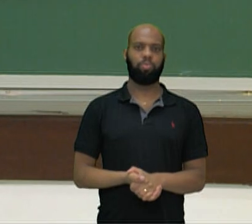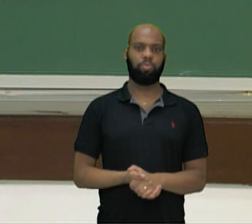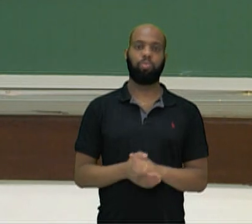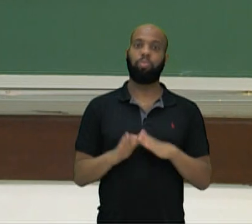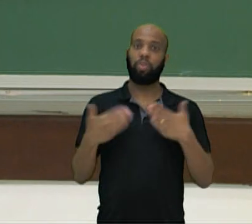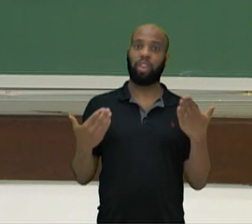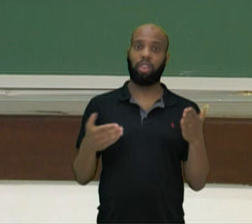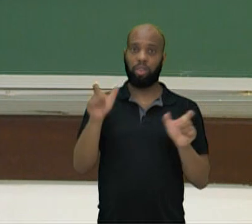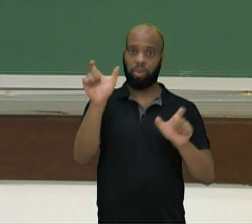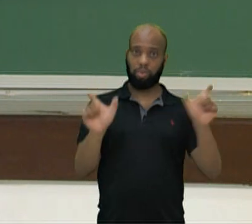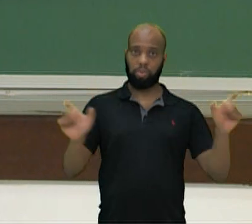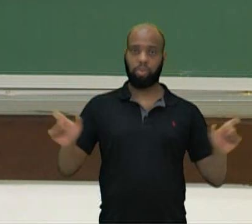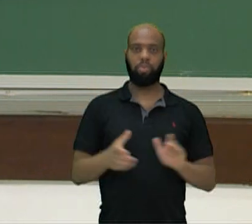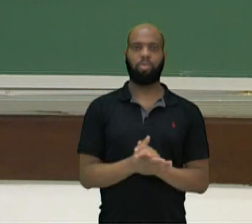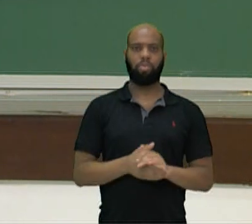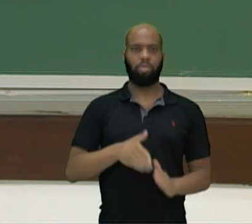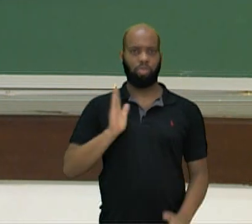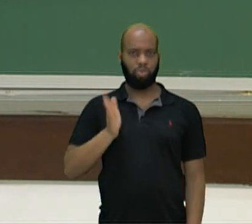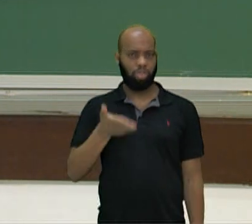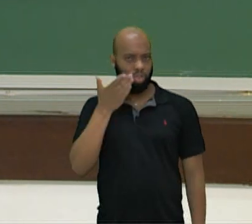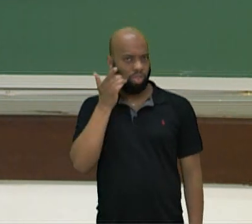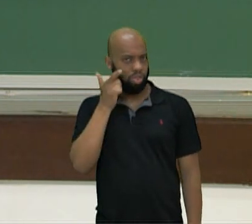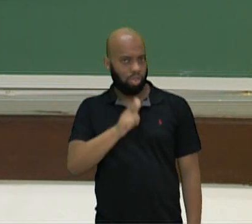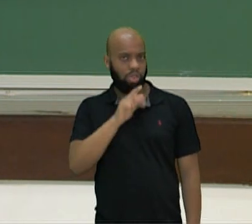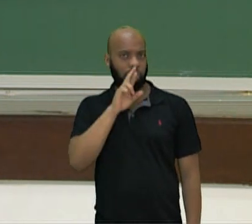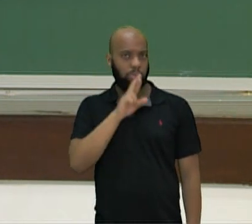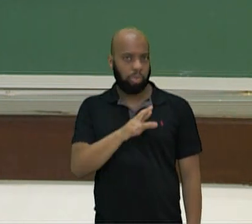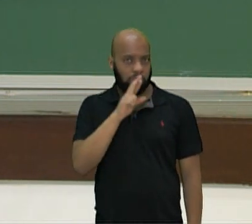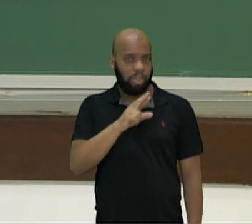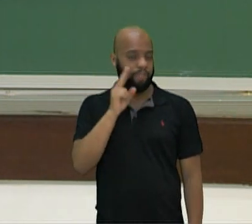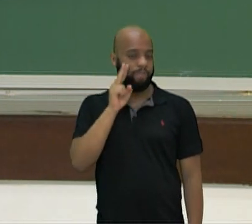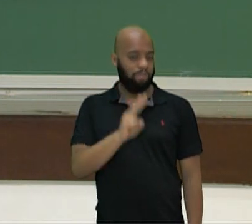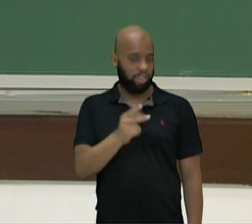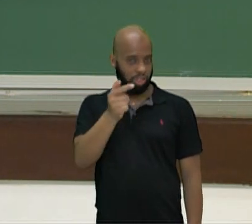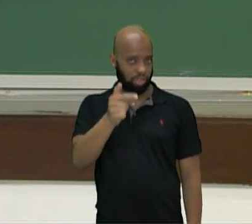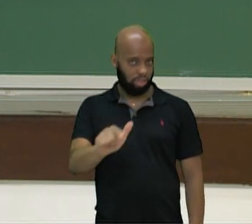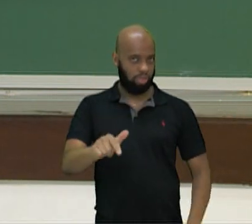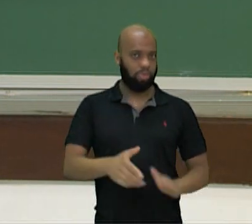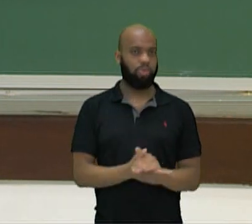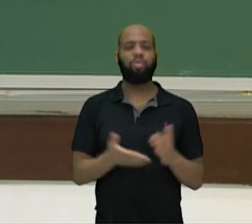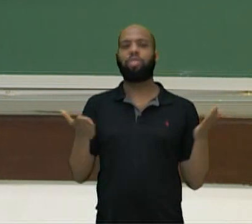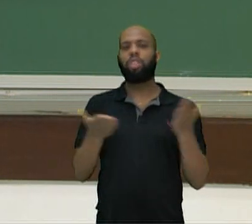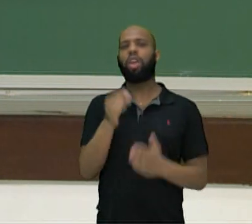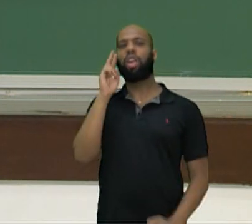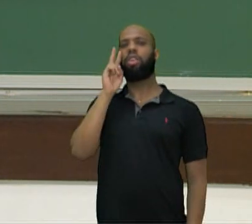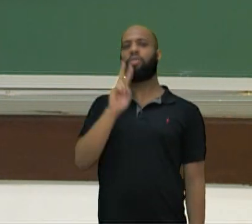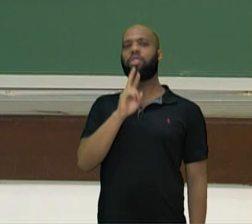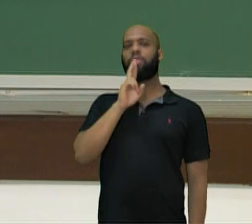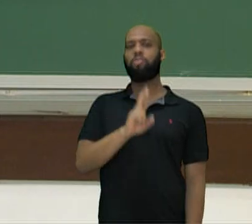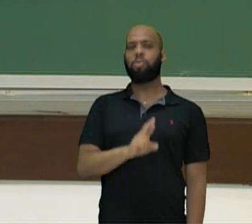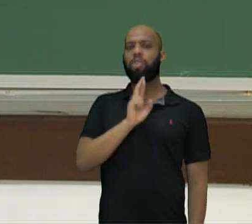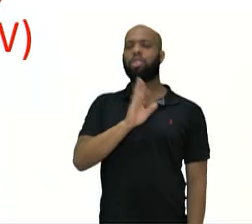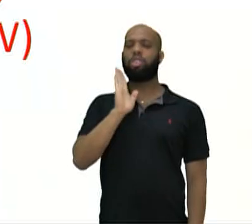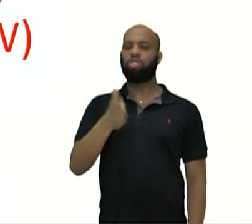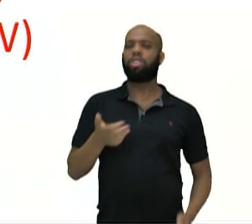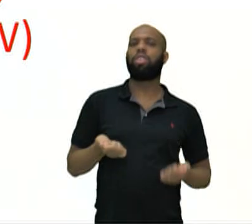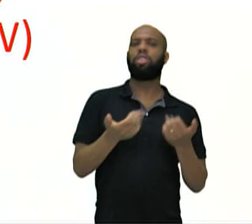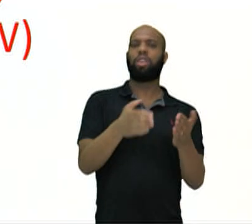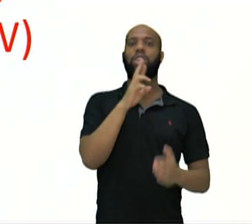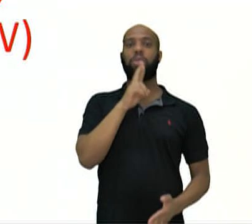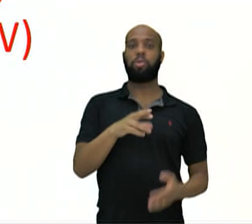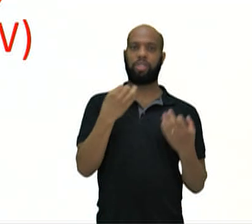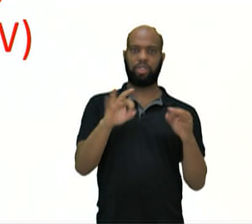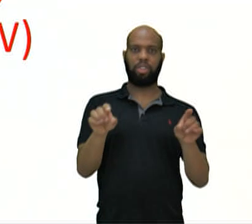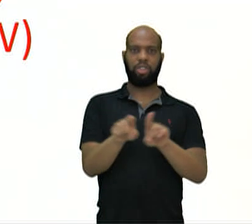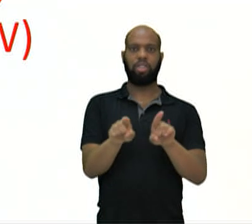E daí, moçada, deu certo lá da gente dar mais uma olhadinha, né? Conferindo, já colocando a resposta para você. Olha que